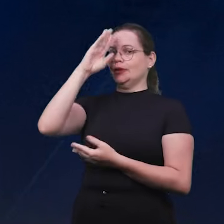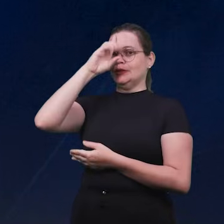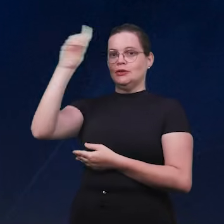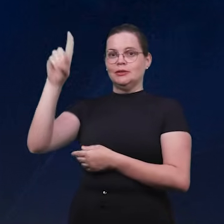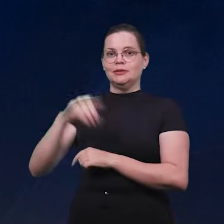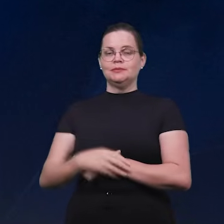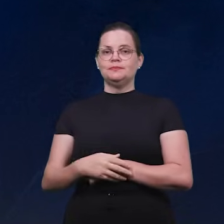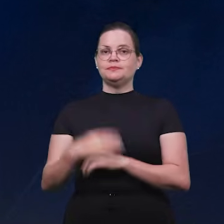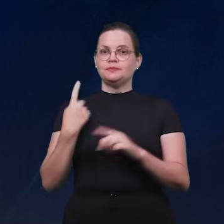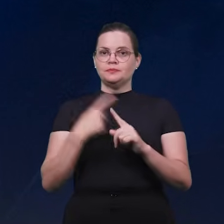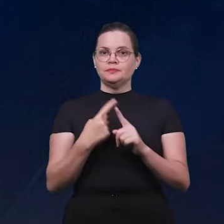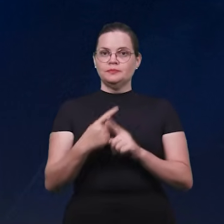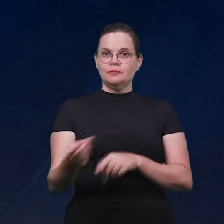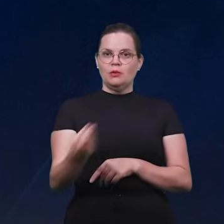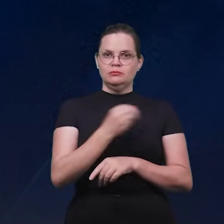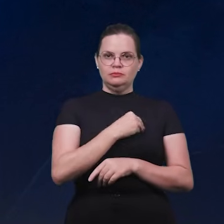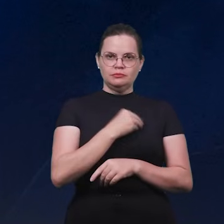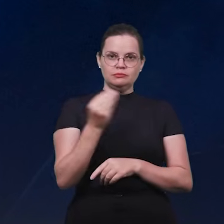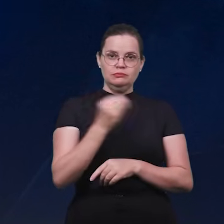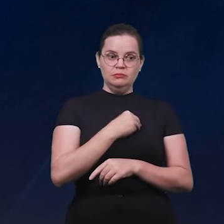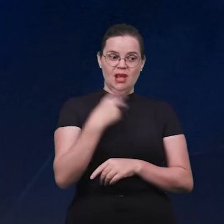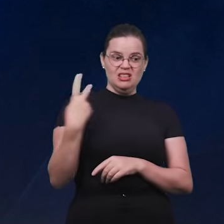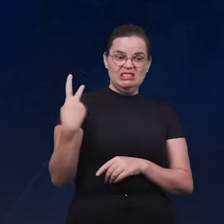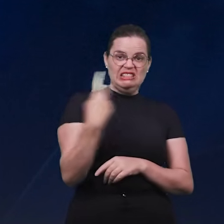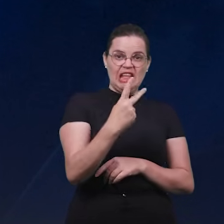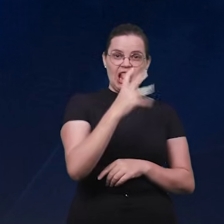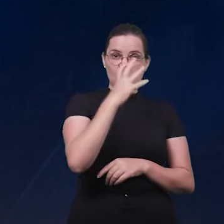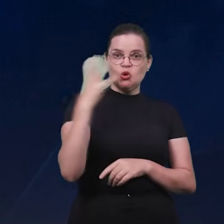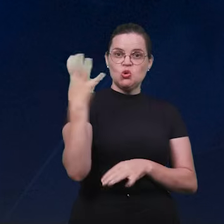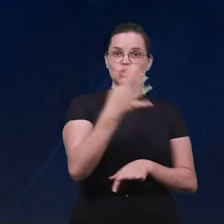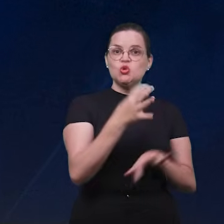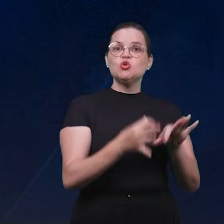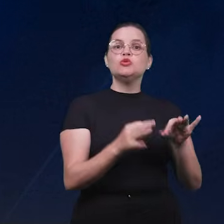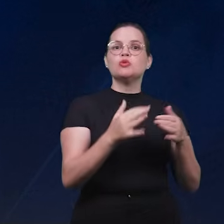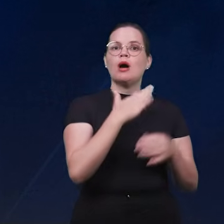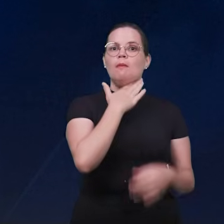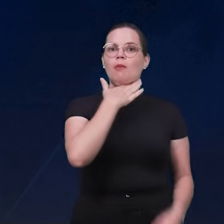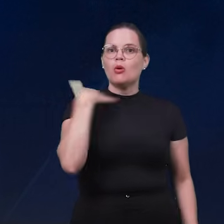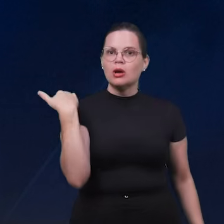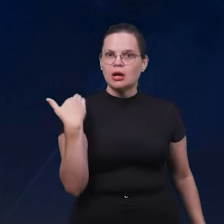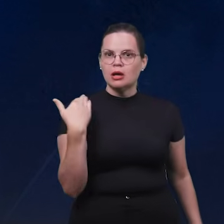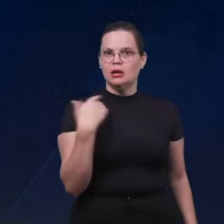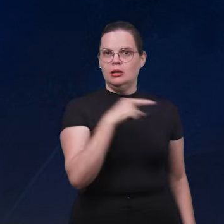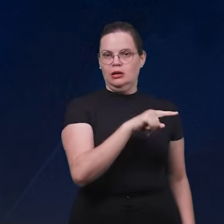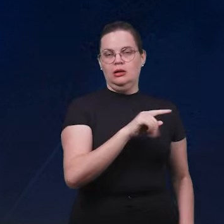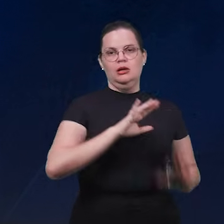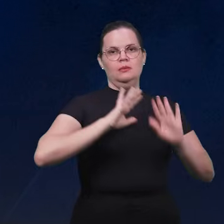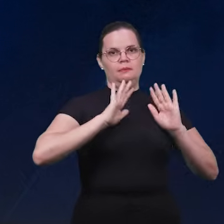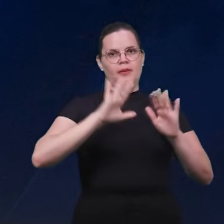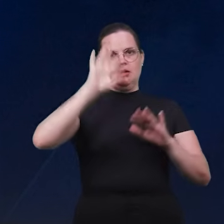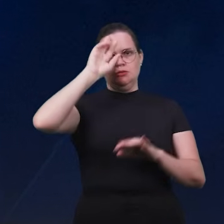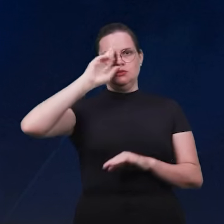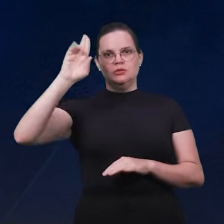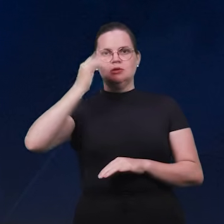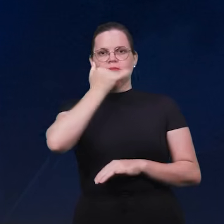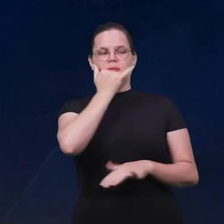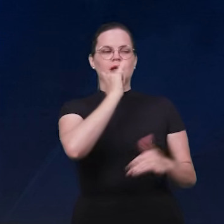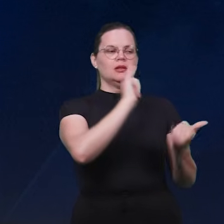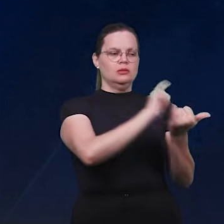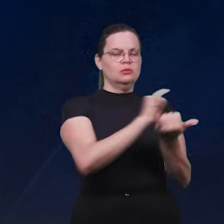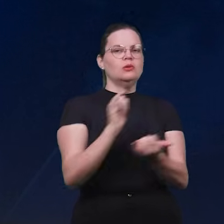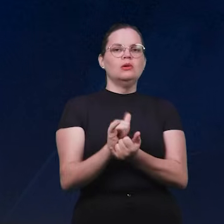pecado lhes fazia merecer a morte. Mas então, o Senhor perdoou o pecado